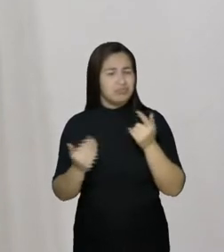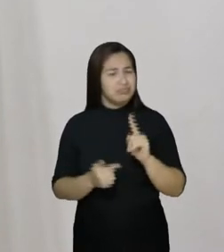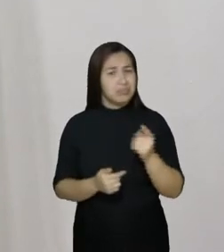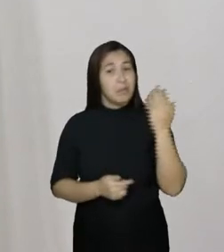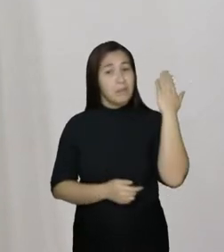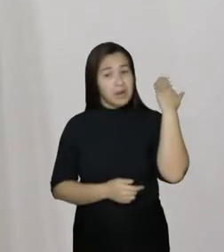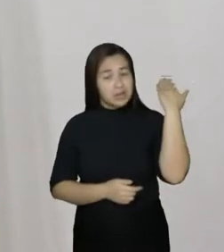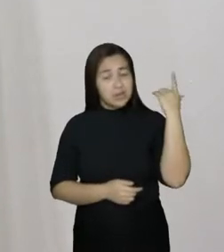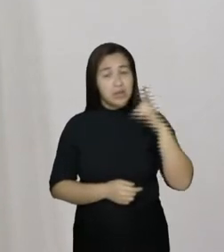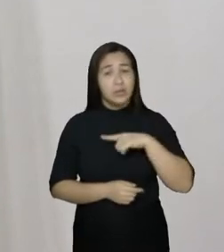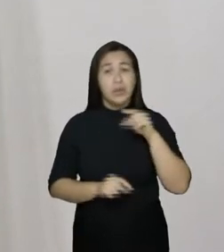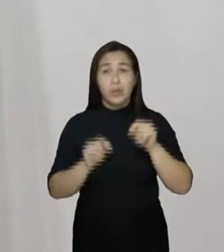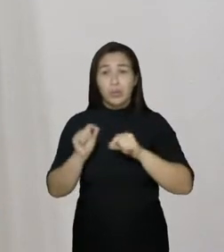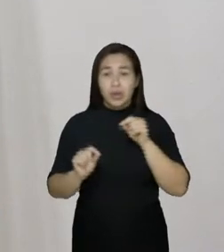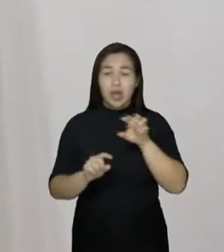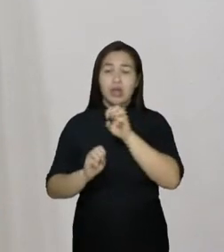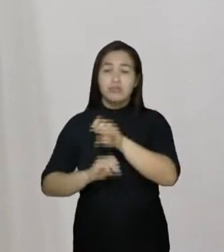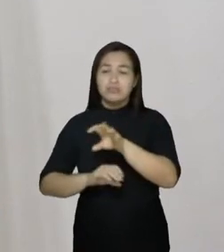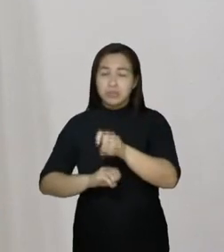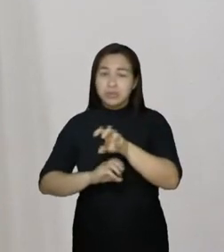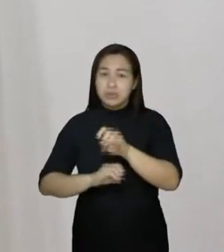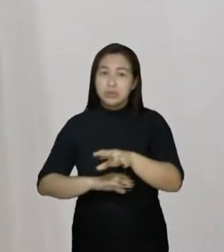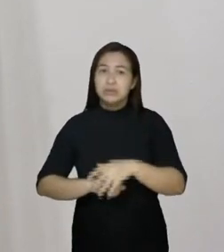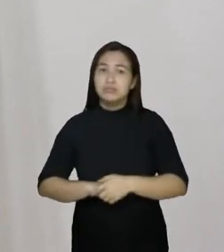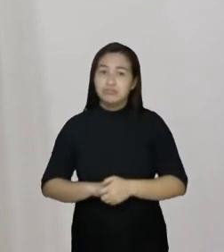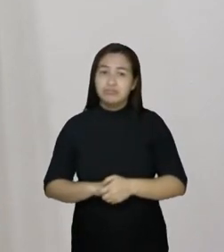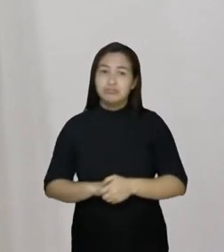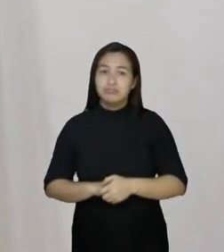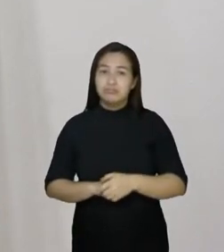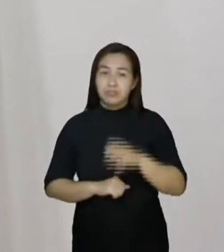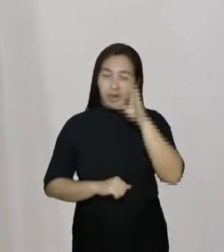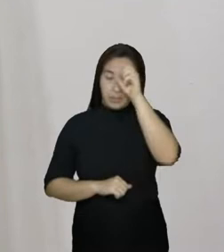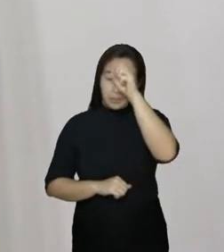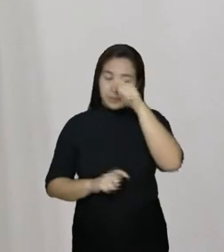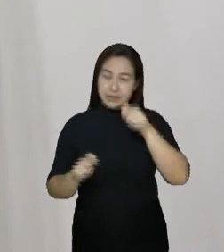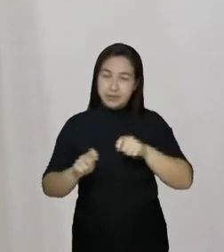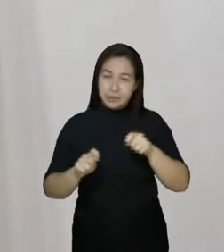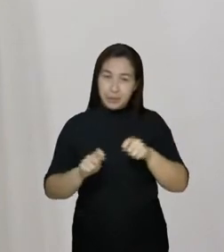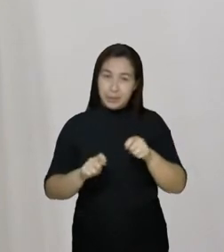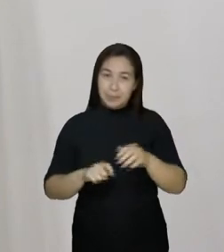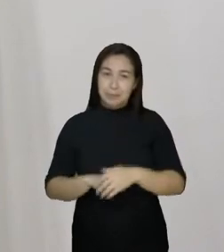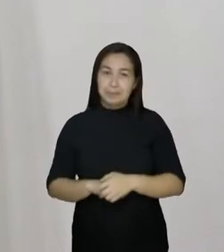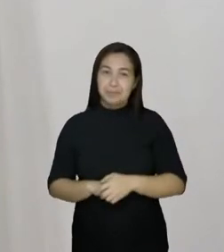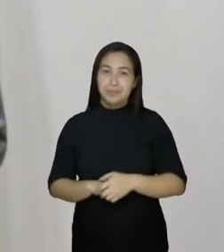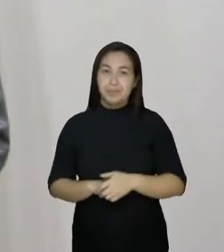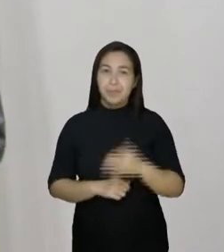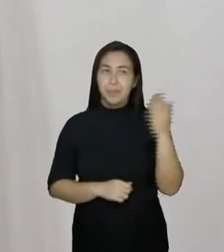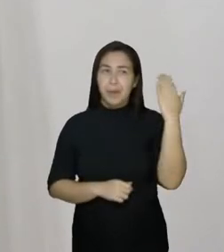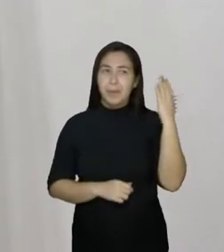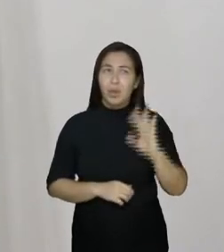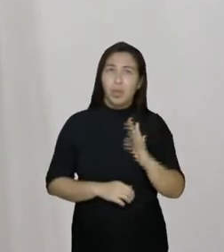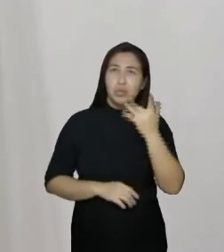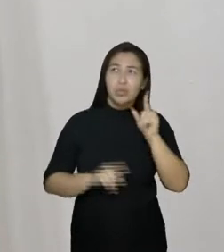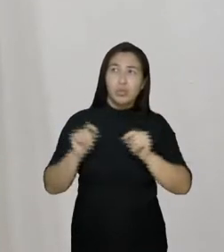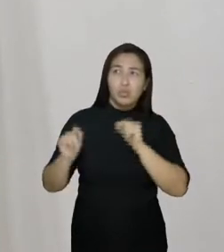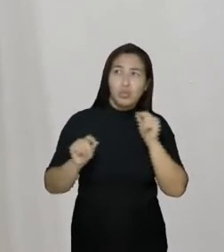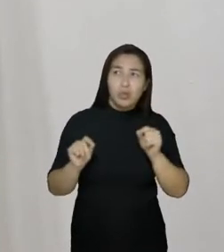uma função didática de nos ensinar. Nós aprendemos com o passado o que não devemos